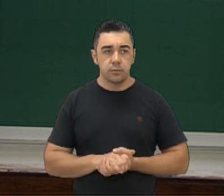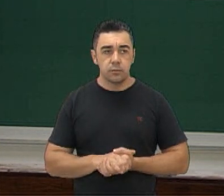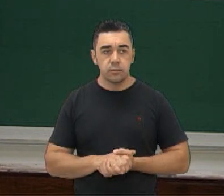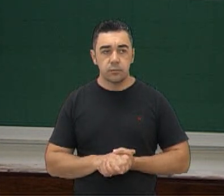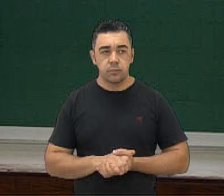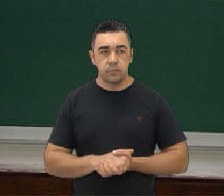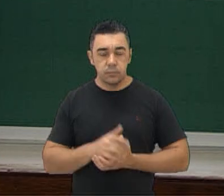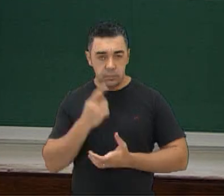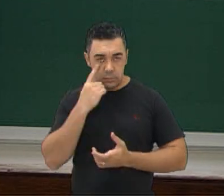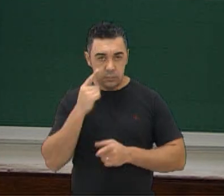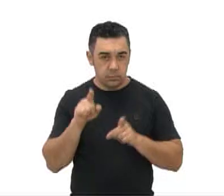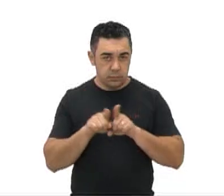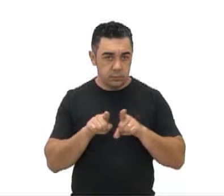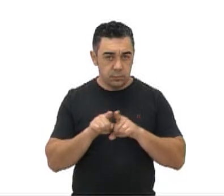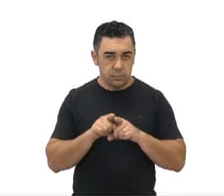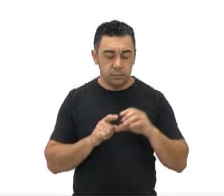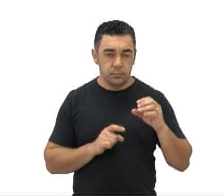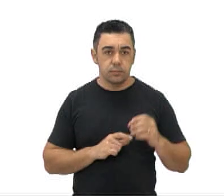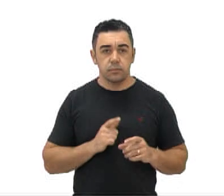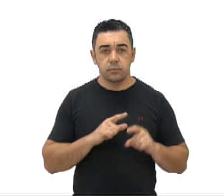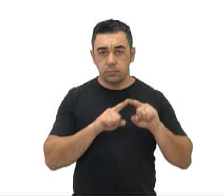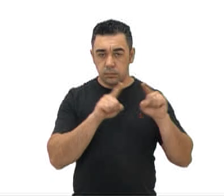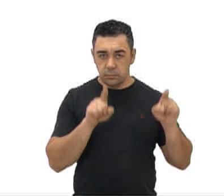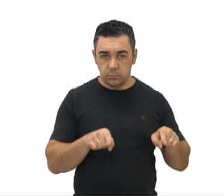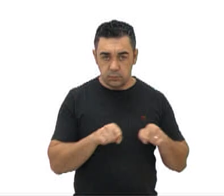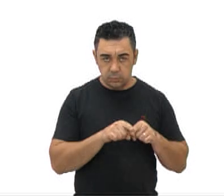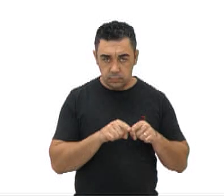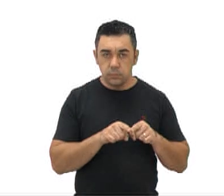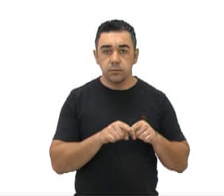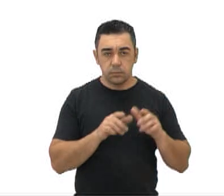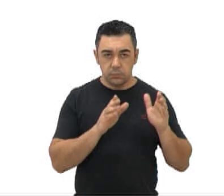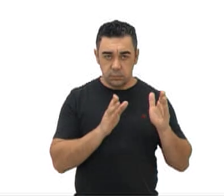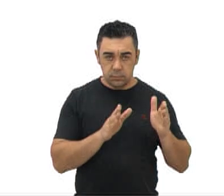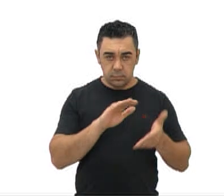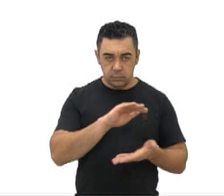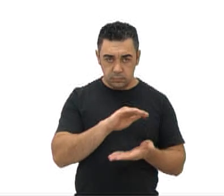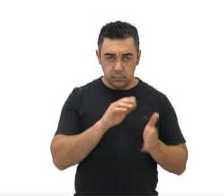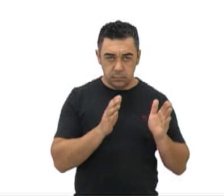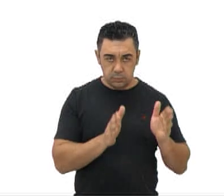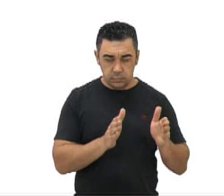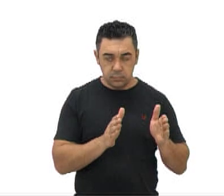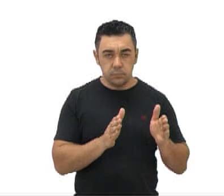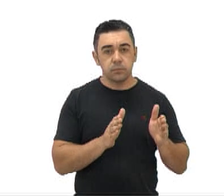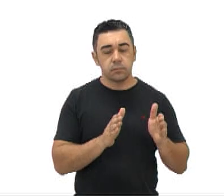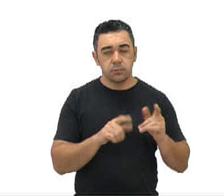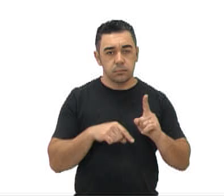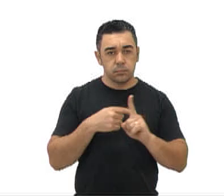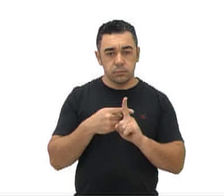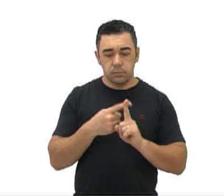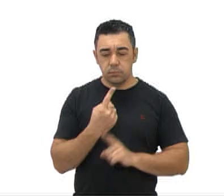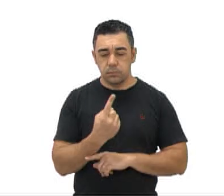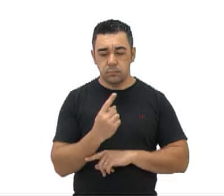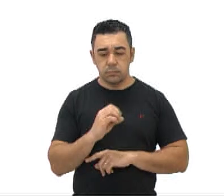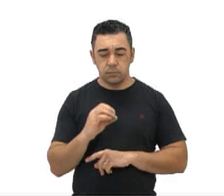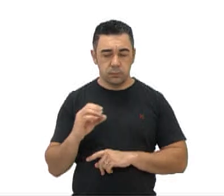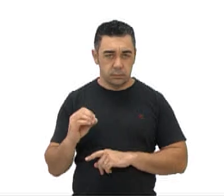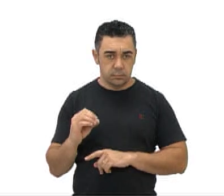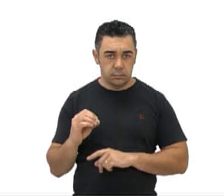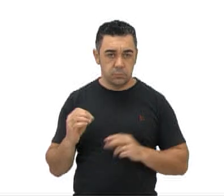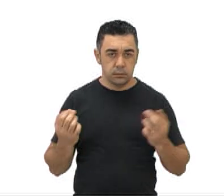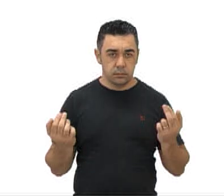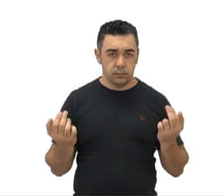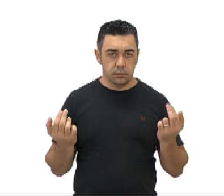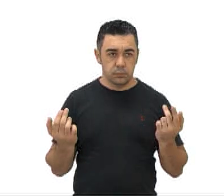Veja que foi identificado que, através da caixa, a soma da caixa e mais o peso 100, ele vai